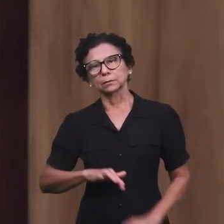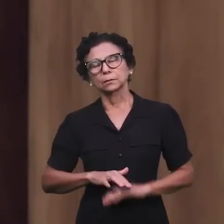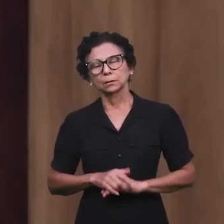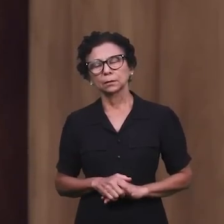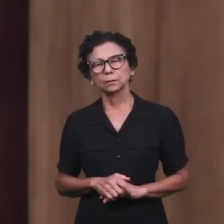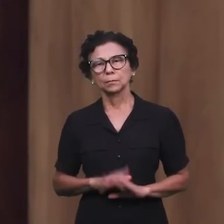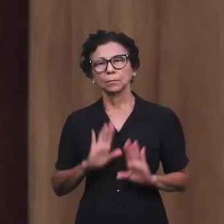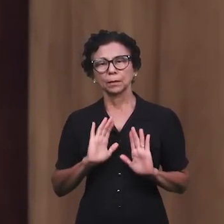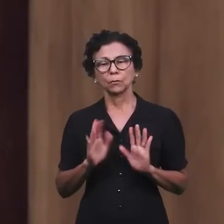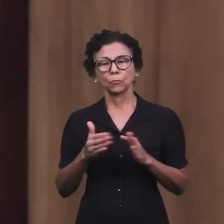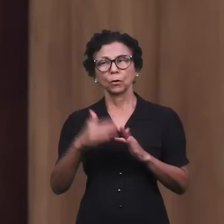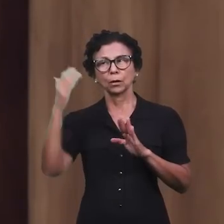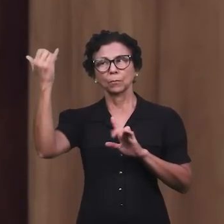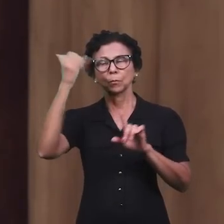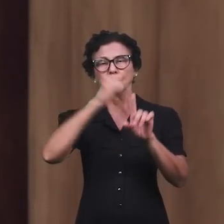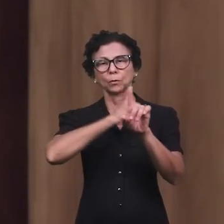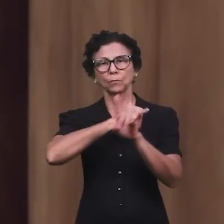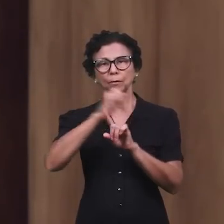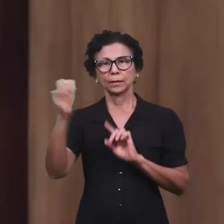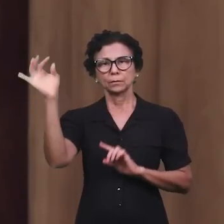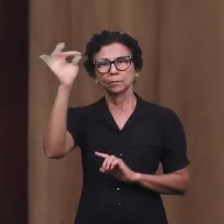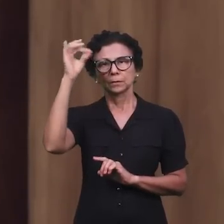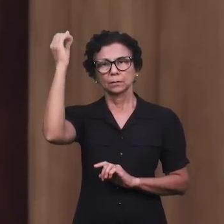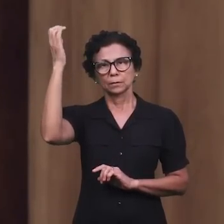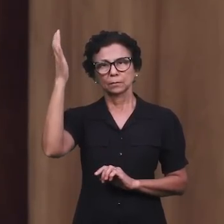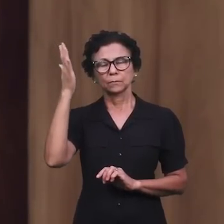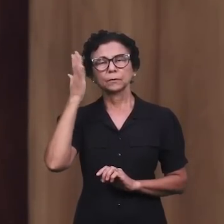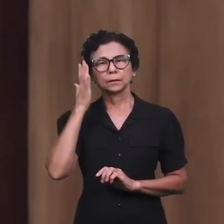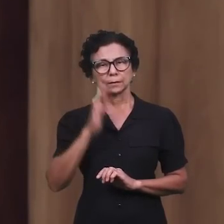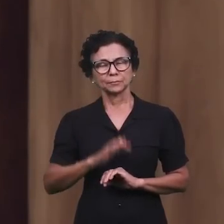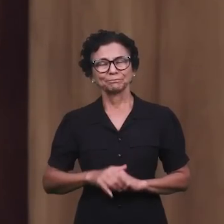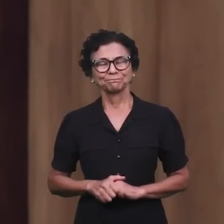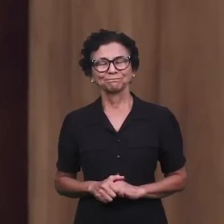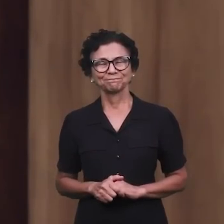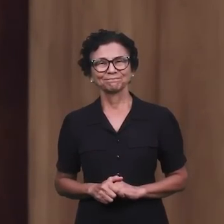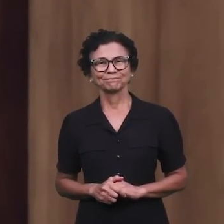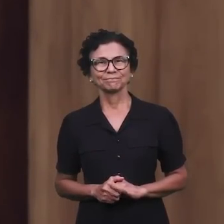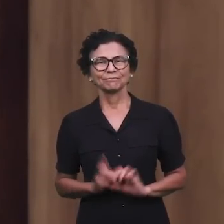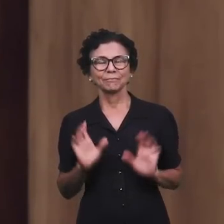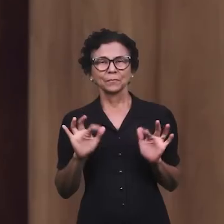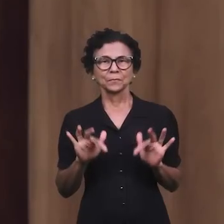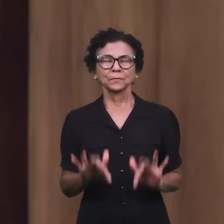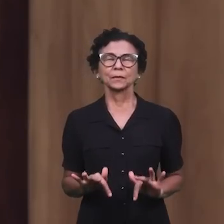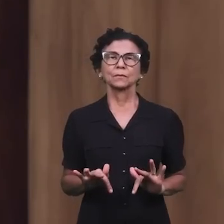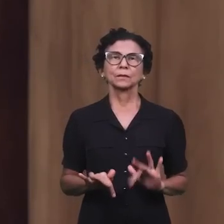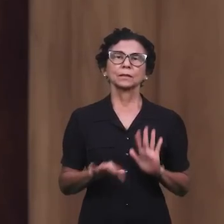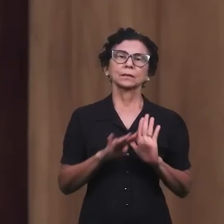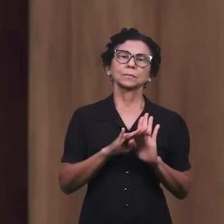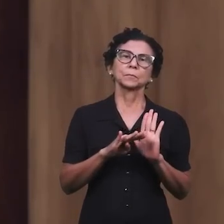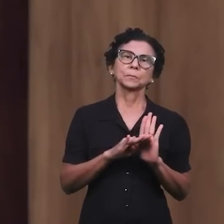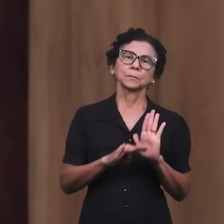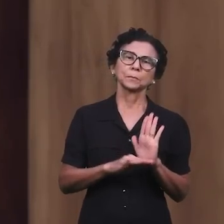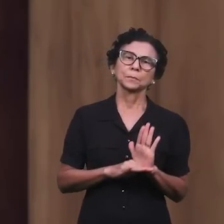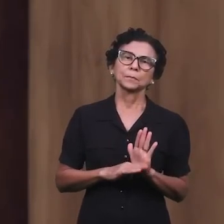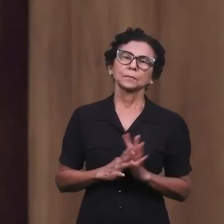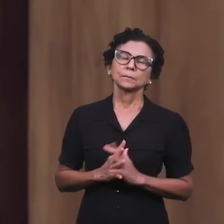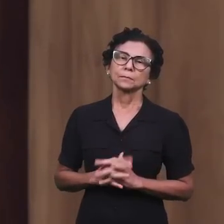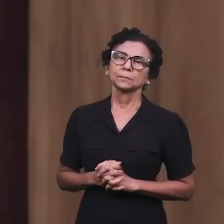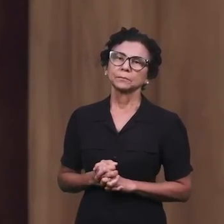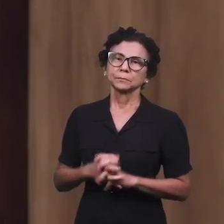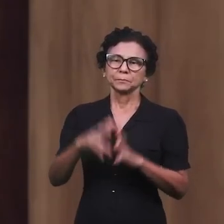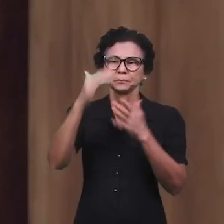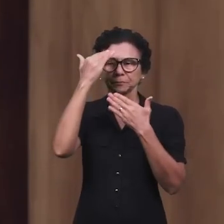que é o profético que vem da revelação do Espírito Santo. Então, estamos chegando ao final desse programa e